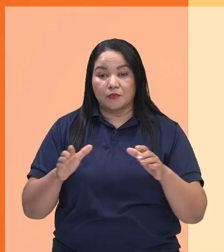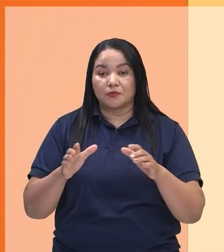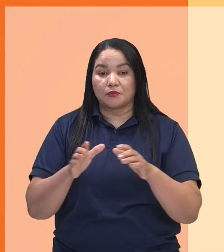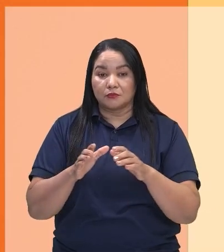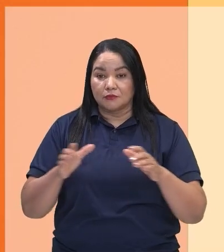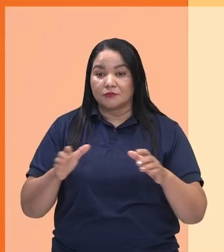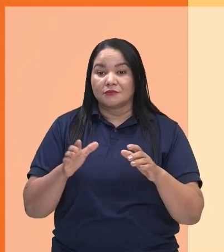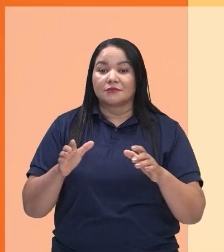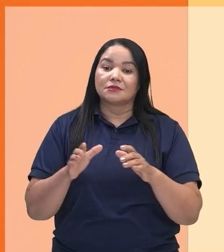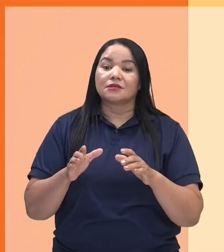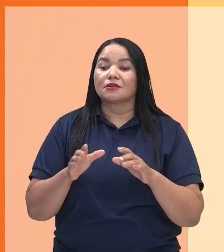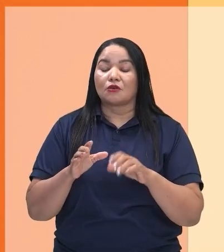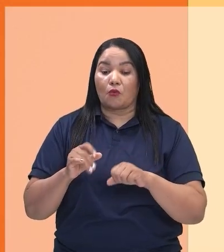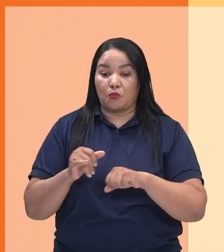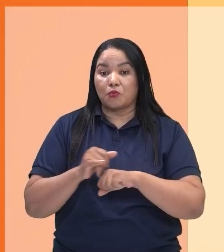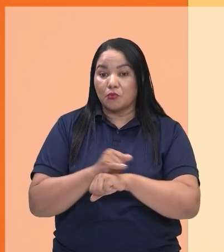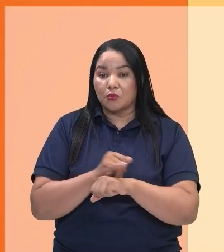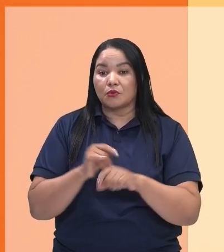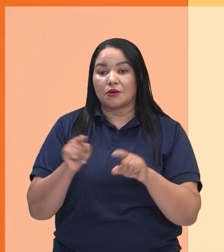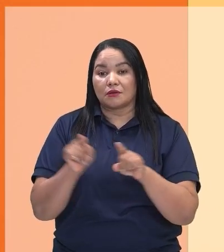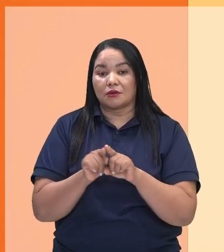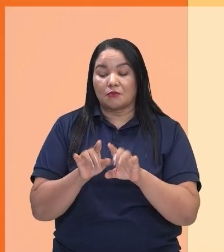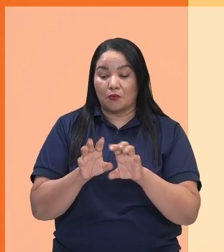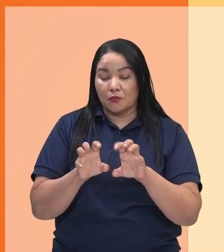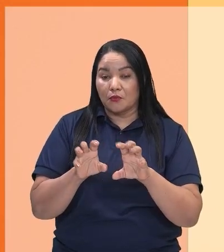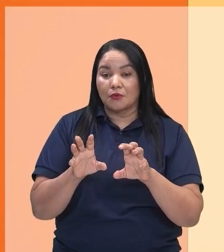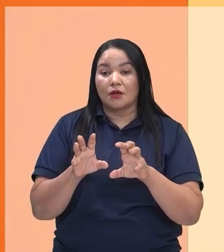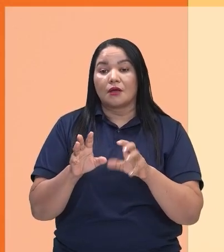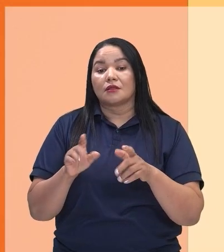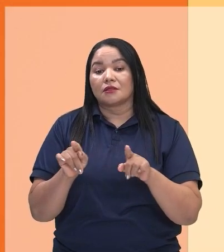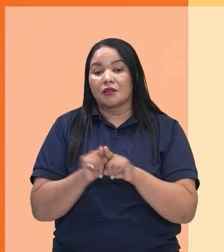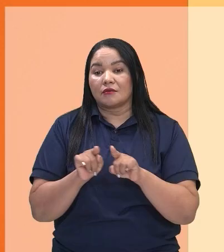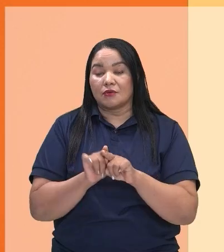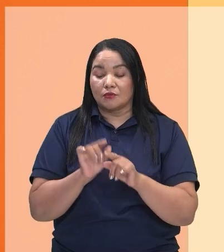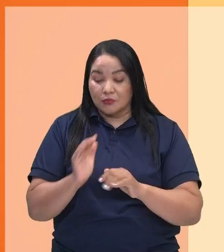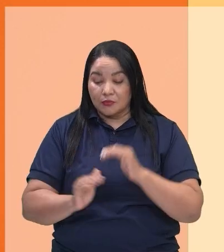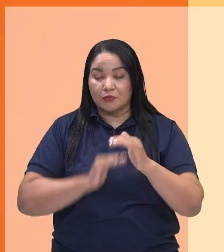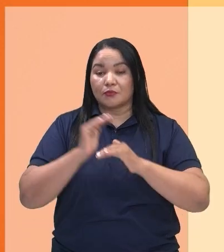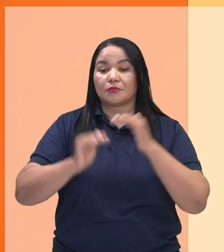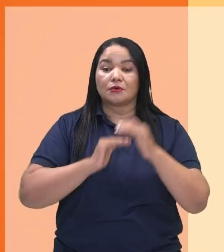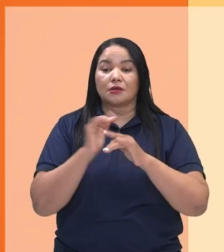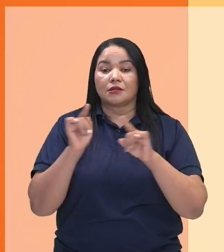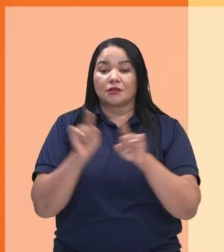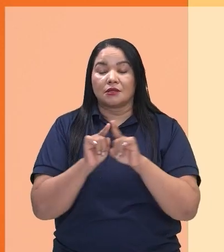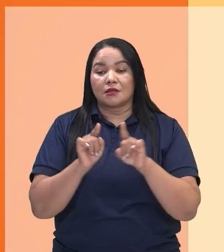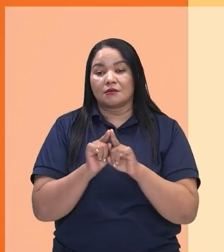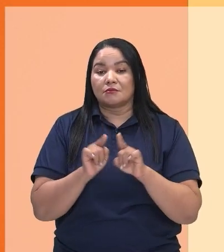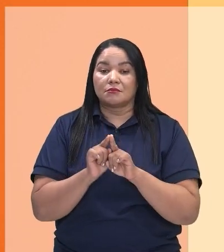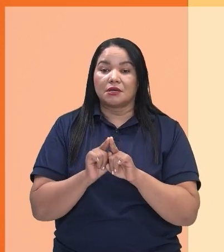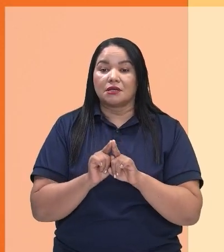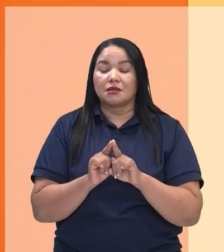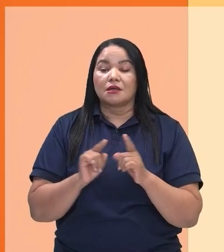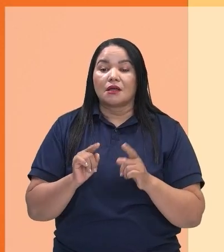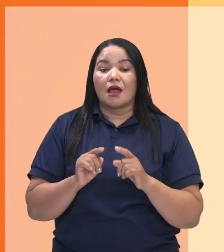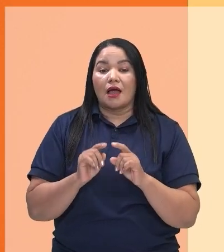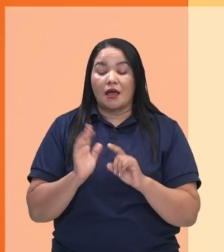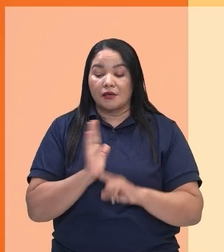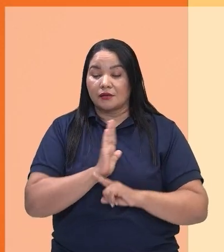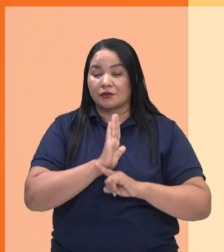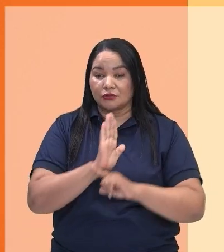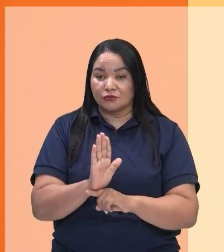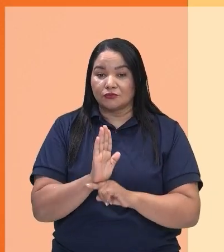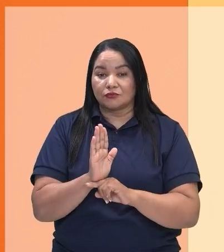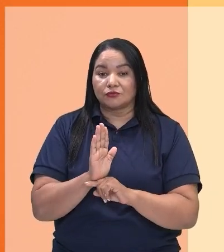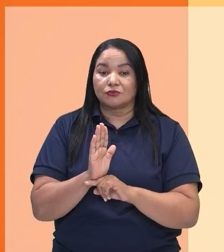acumular gordura nessa região, até mesmo por uma questão evolutiva, genética. Essa gordura vai ajudar ali a